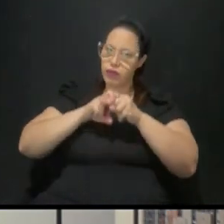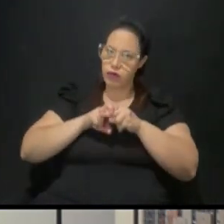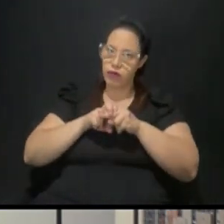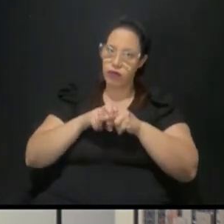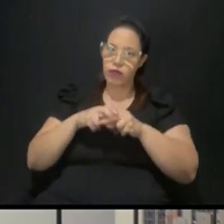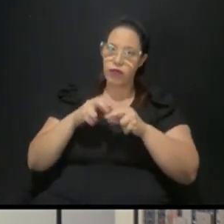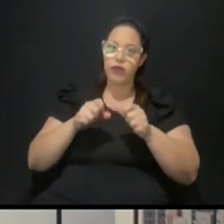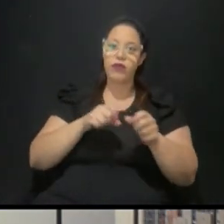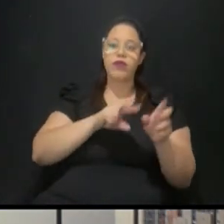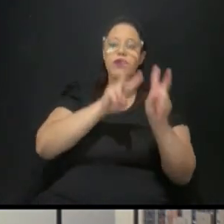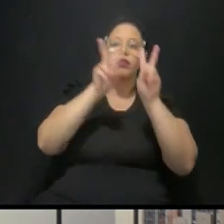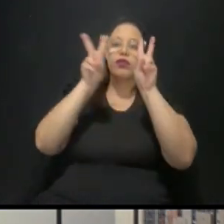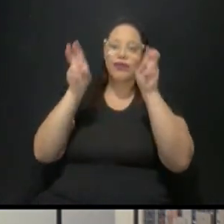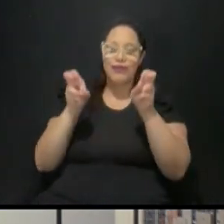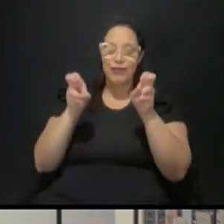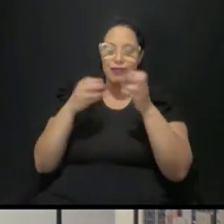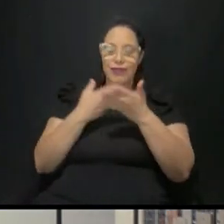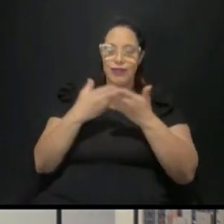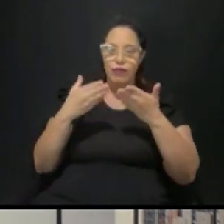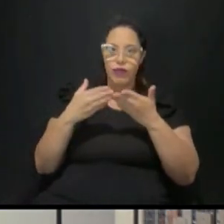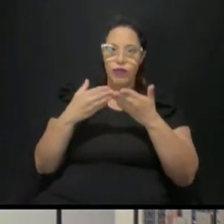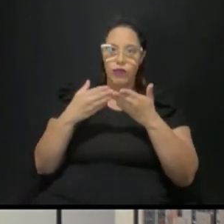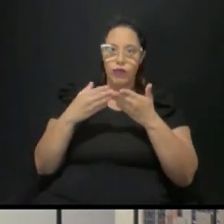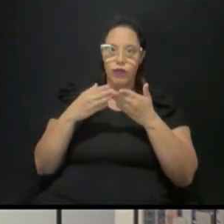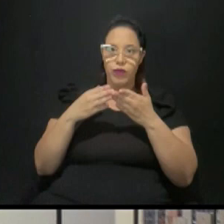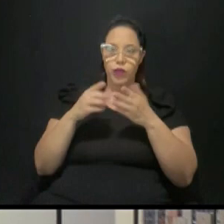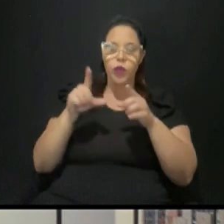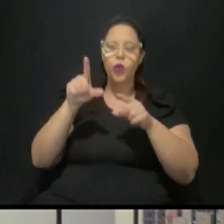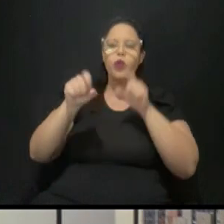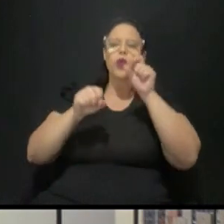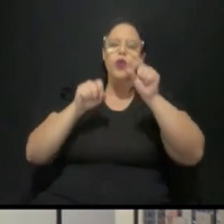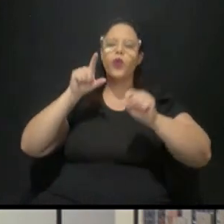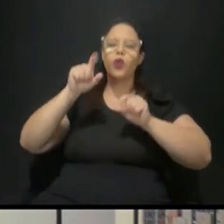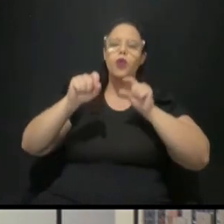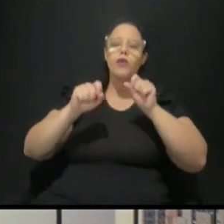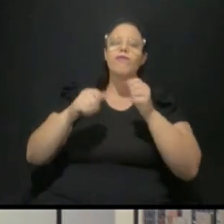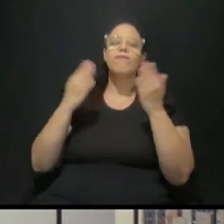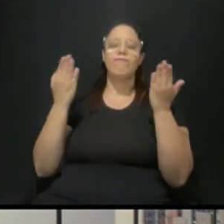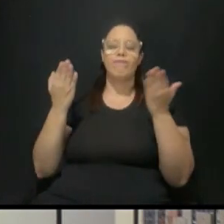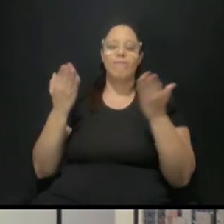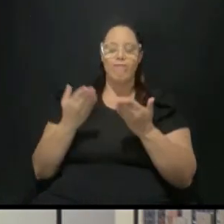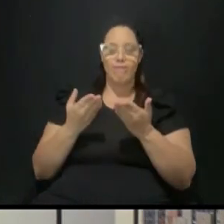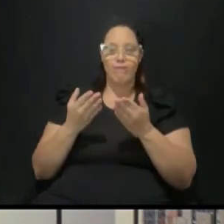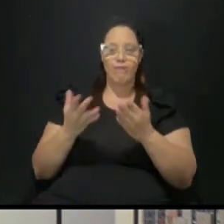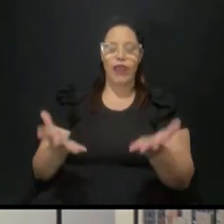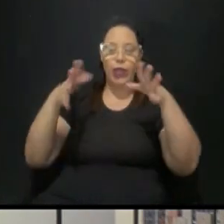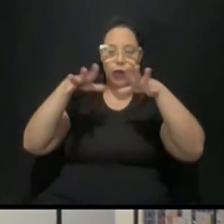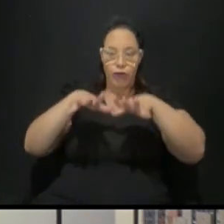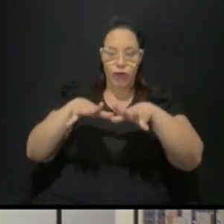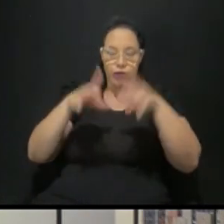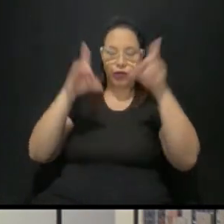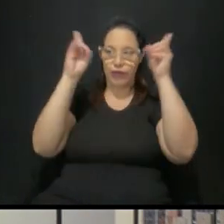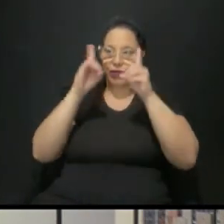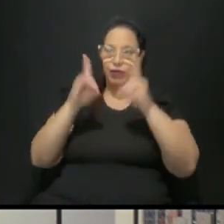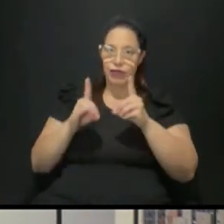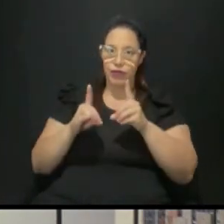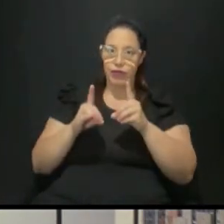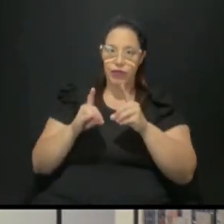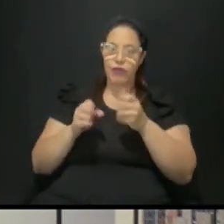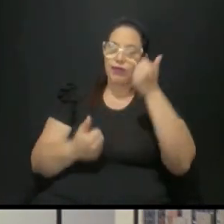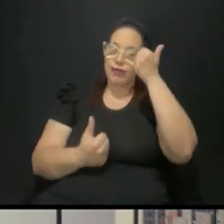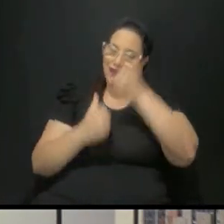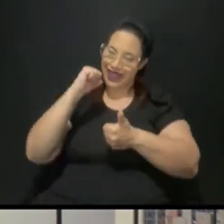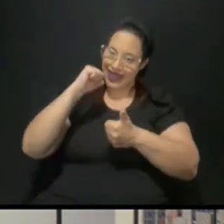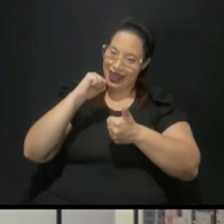a gente faz aqui o recorte justamente da inclusão das pessoas com deficiência no esporte. Então o Estúdio